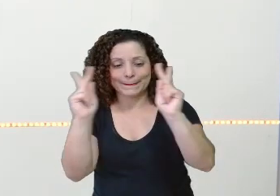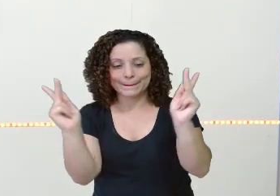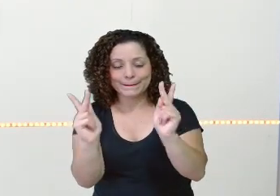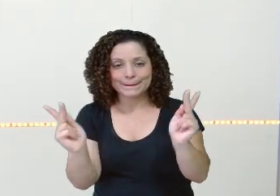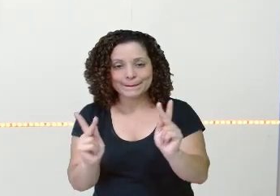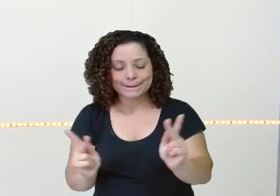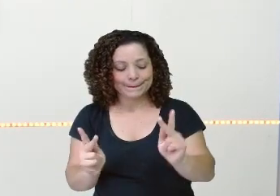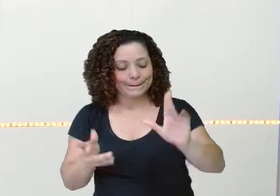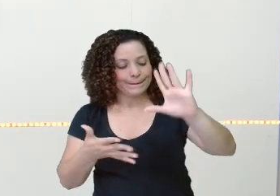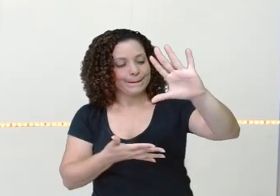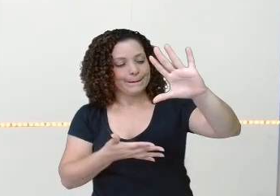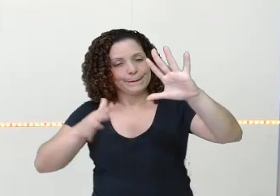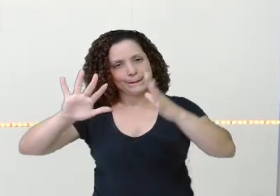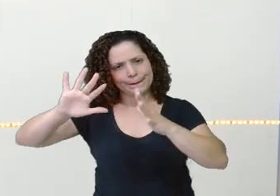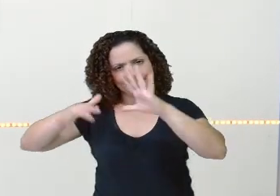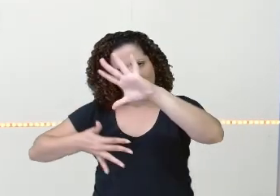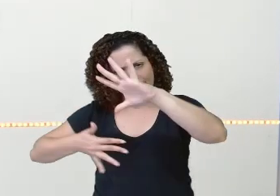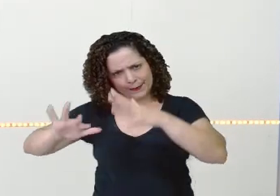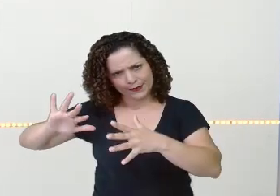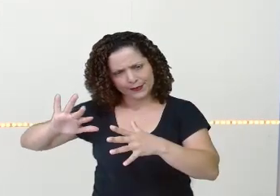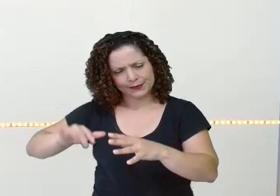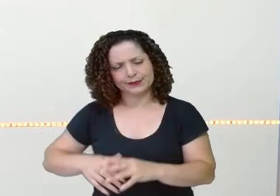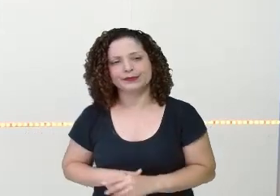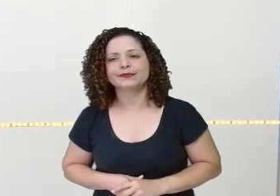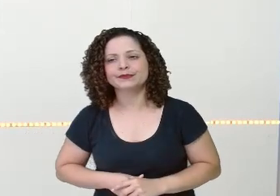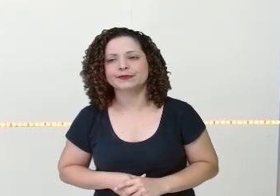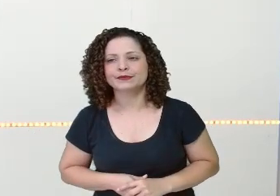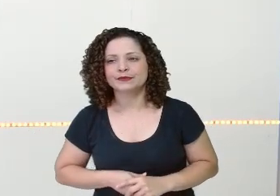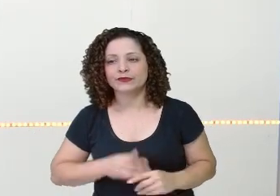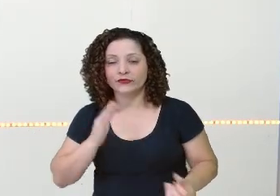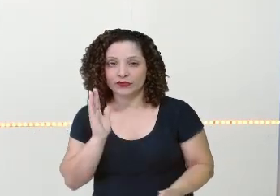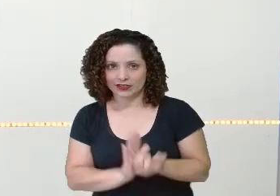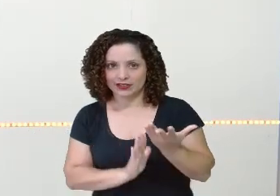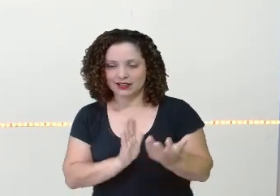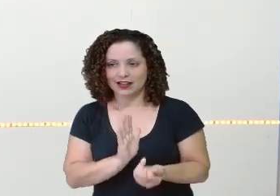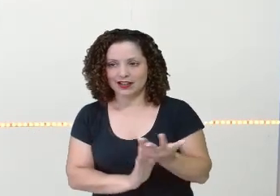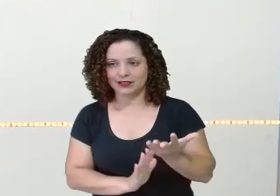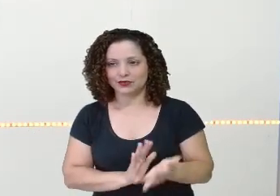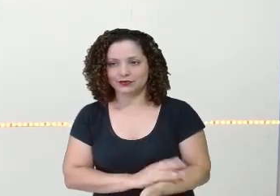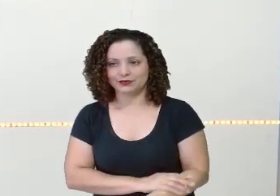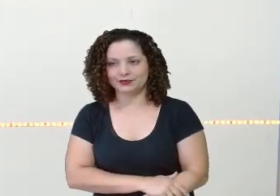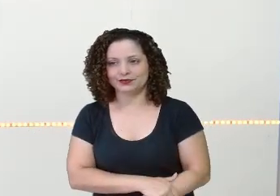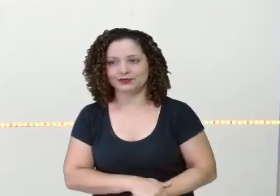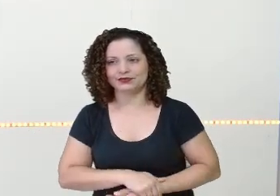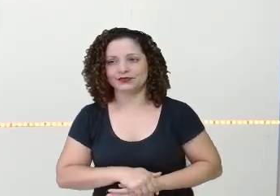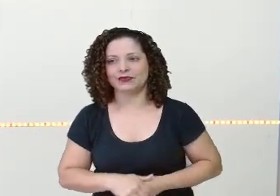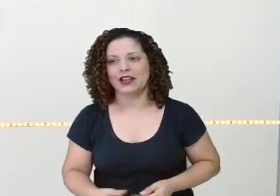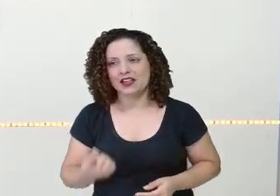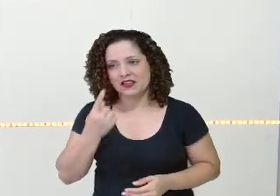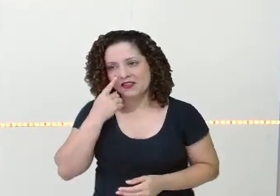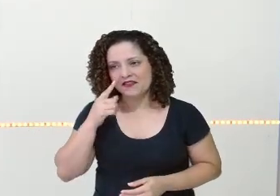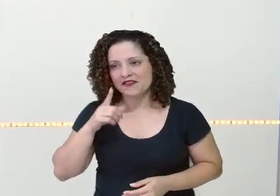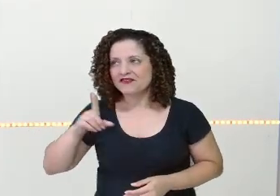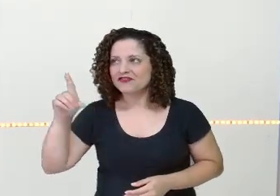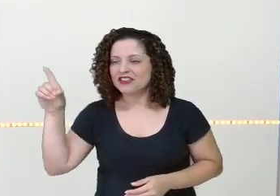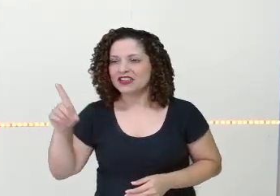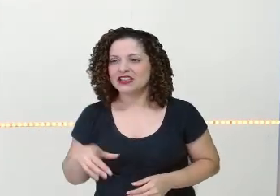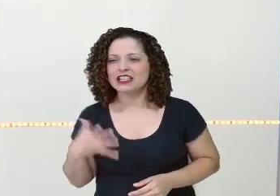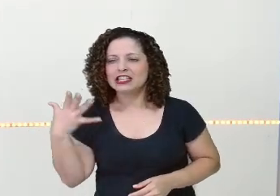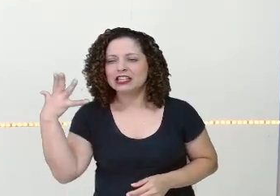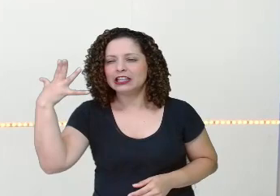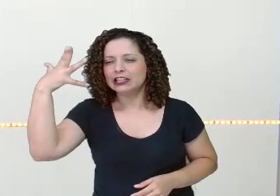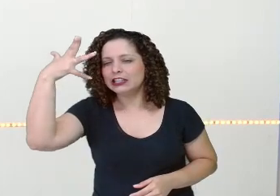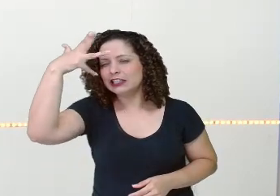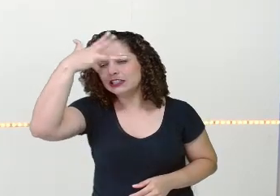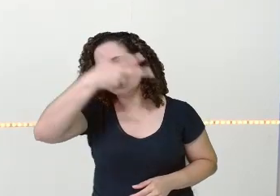foram criados para isso. E os globos terrestres, tá? Olha que imagem bonita. Nós temos aí o nosso sistema